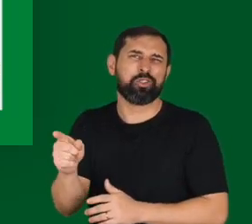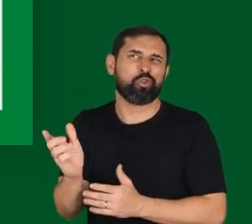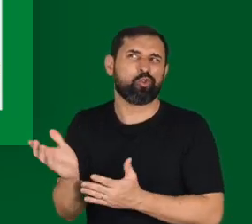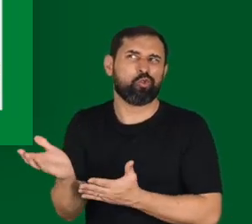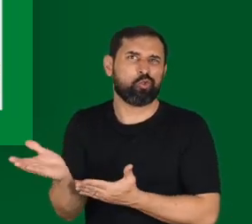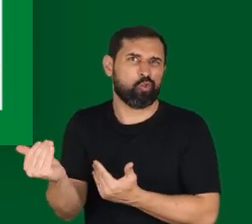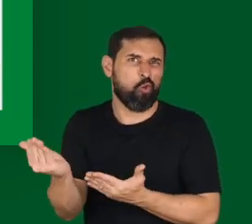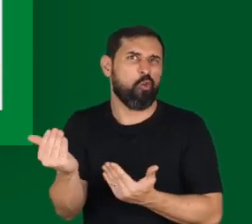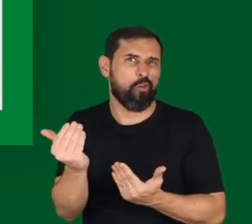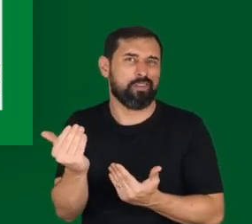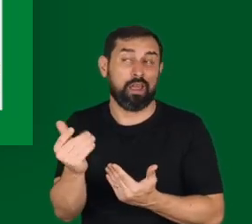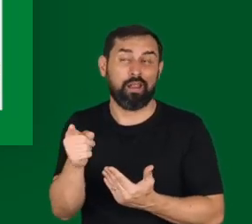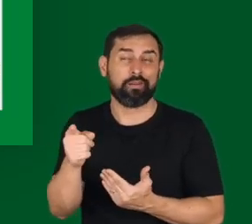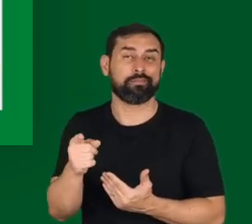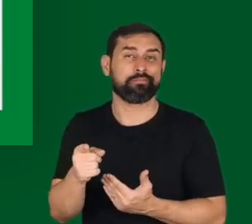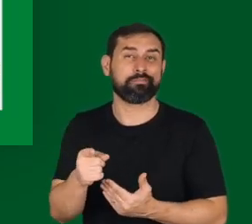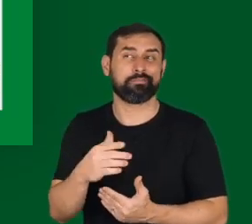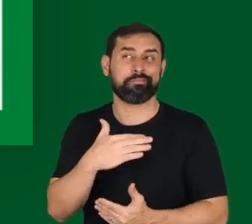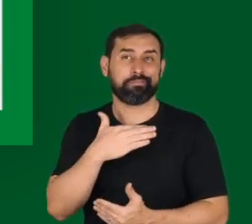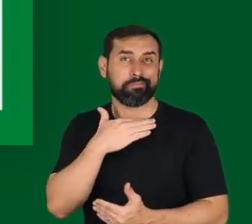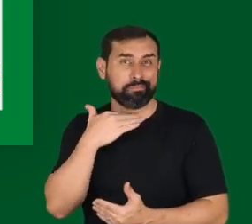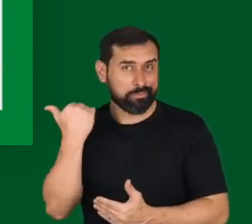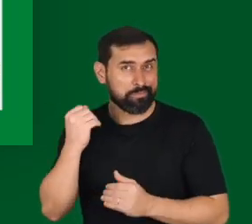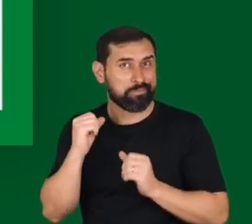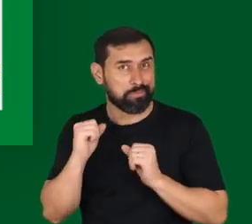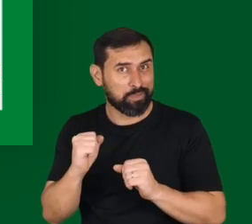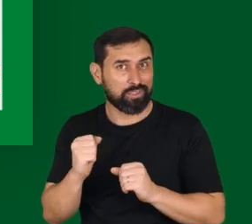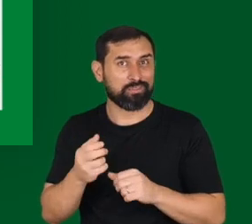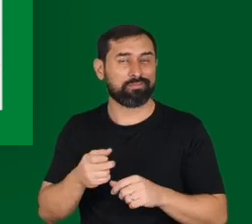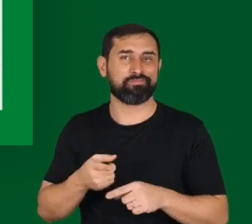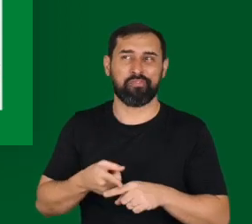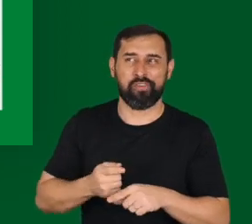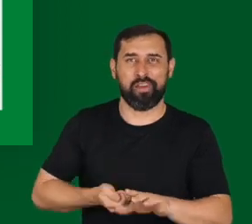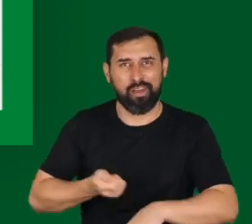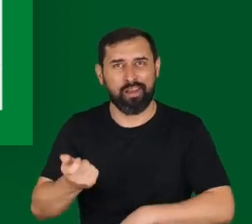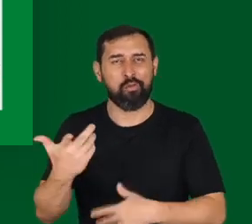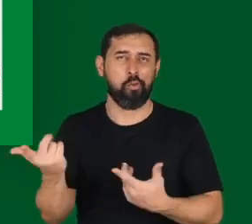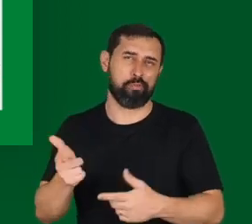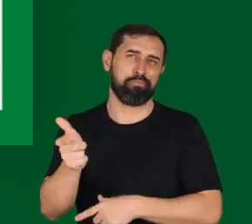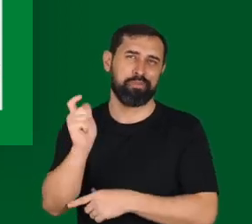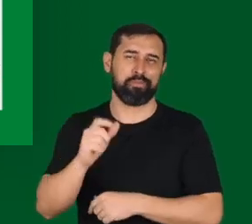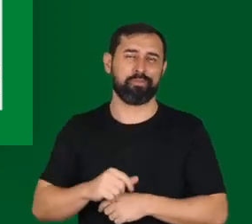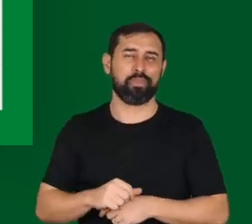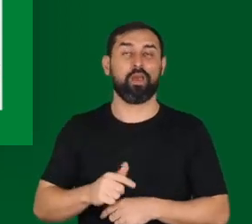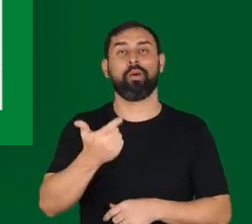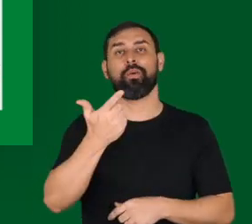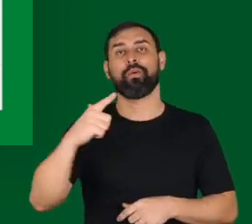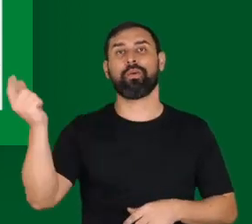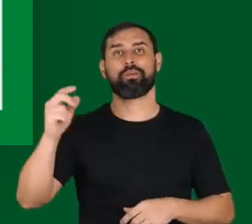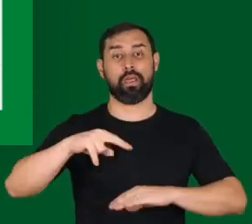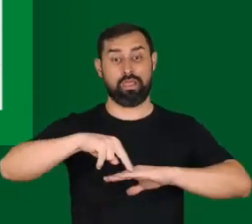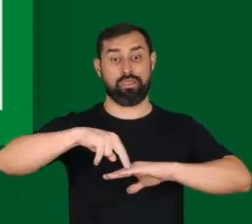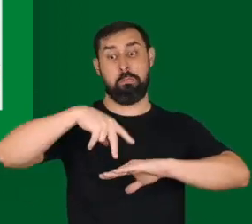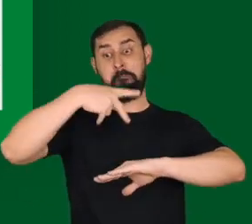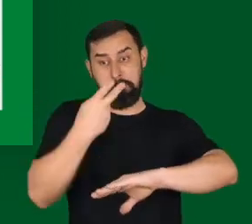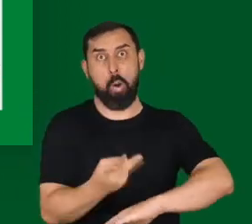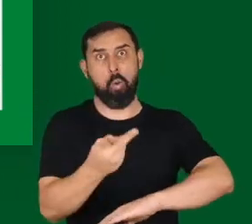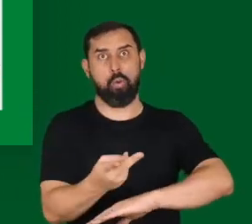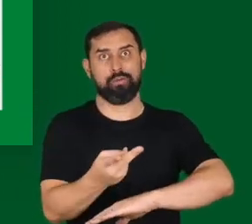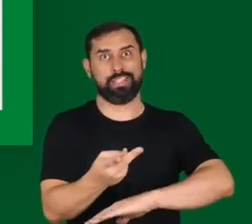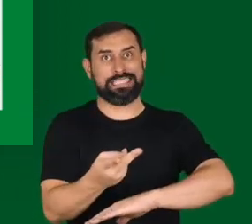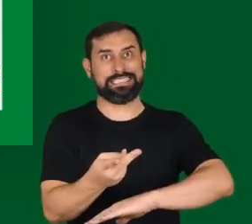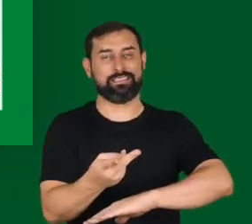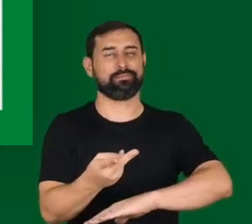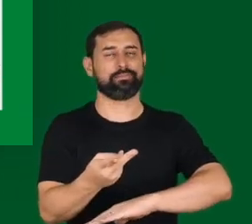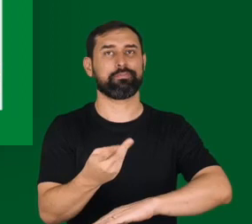está relacionado já por lesão de arma de fogo ou lesão de arma branca. Queda também, é muito importante